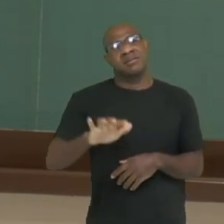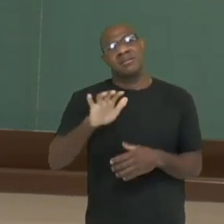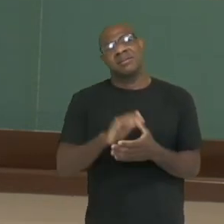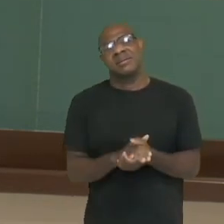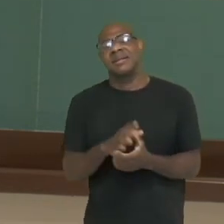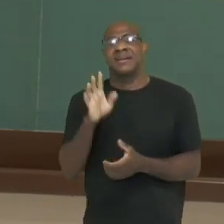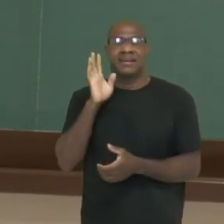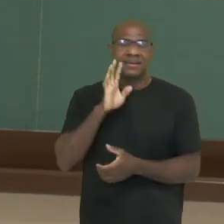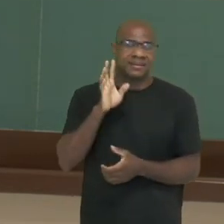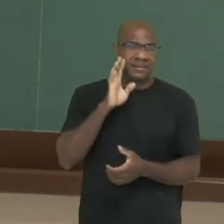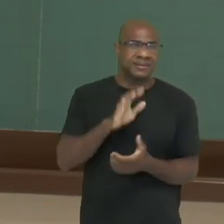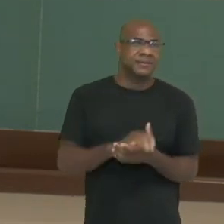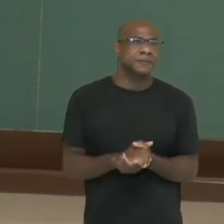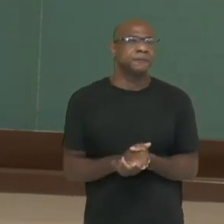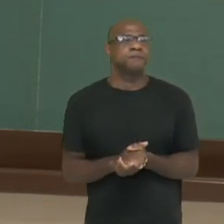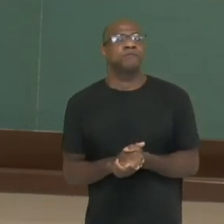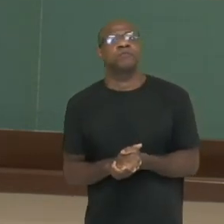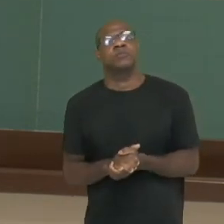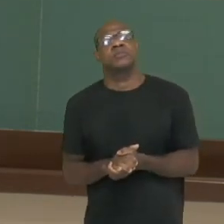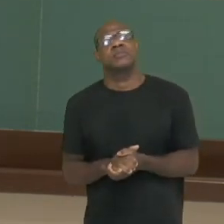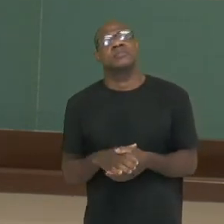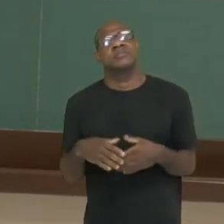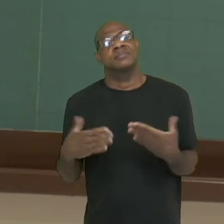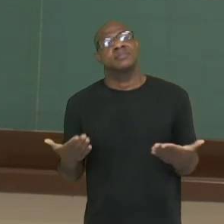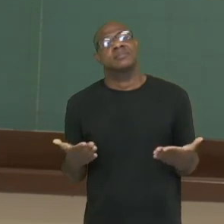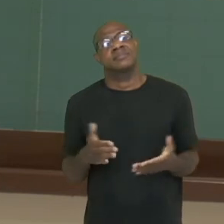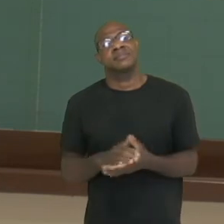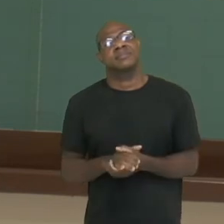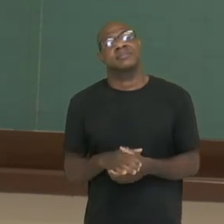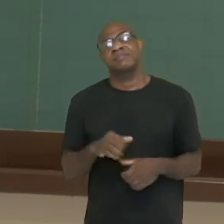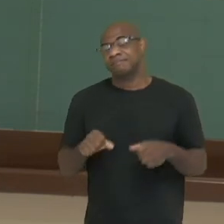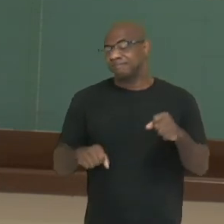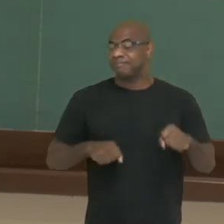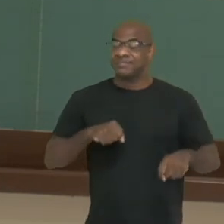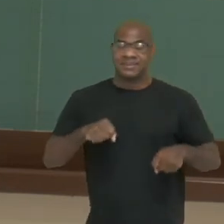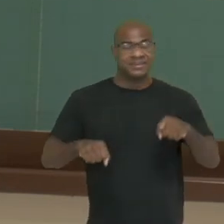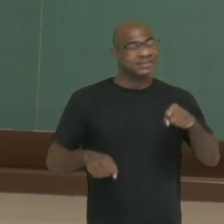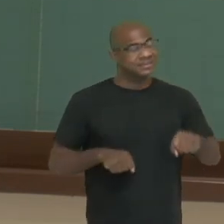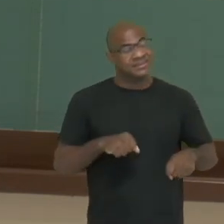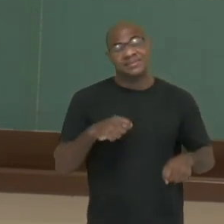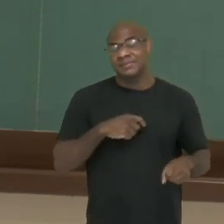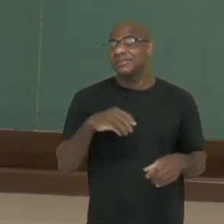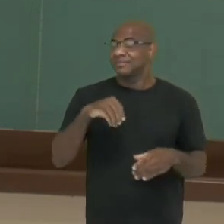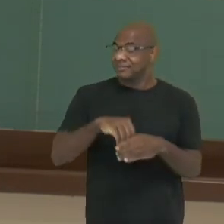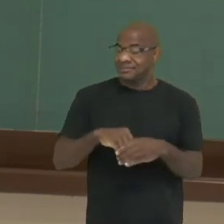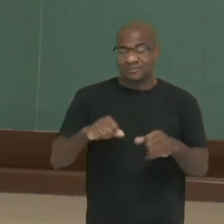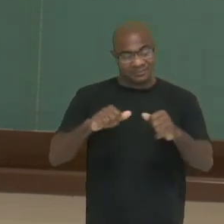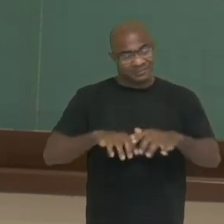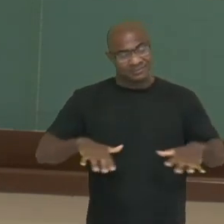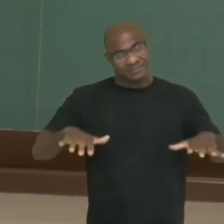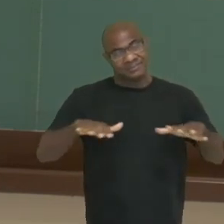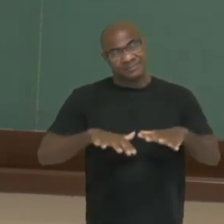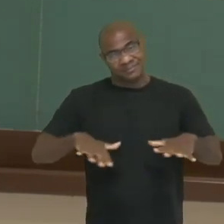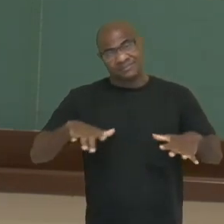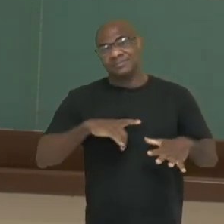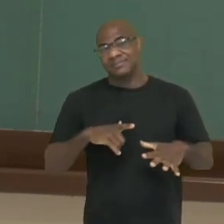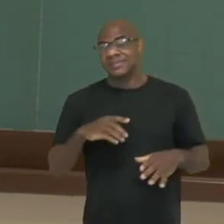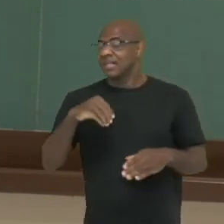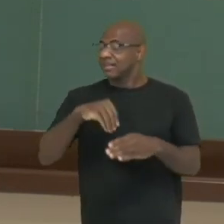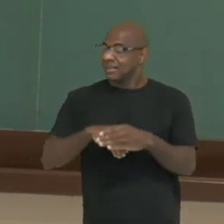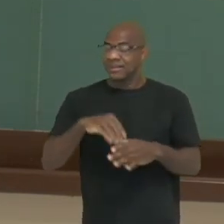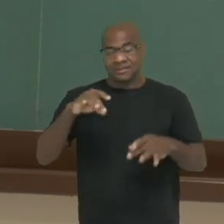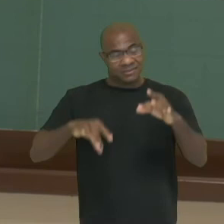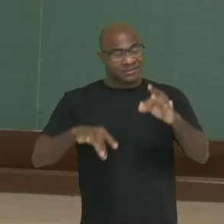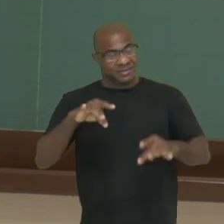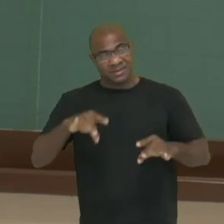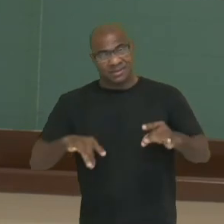legal que ela vai trocando as imagens, né, esse cenário. A bicicleta também faz parte do cenário, está compondo a cena teatral.